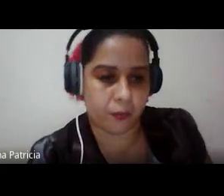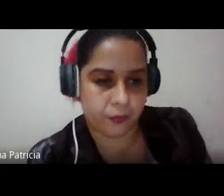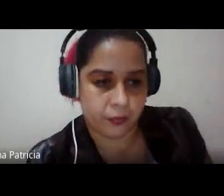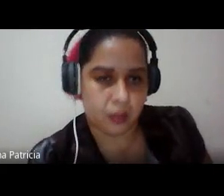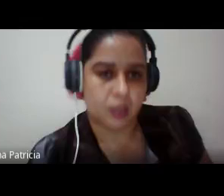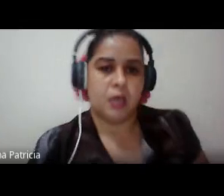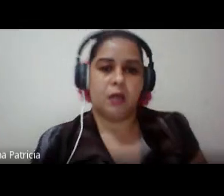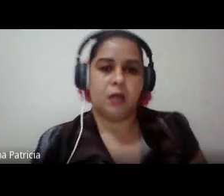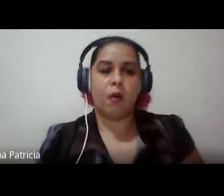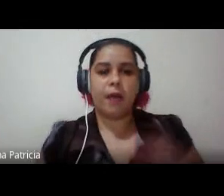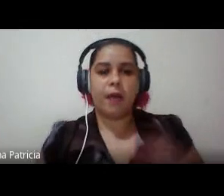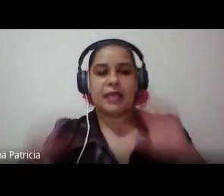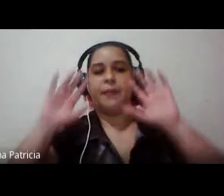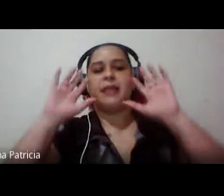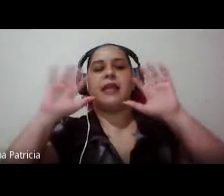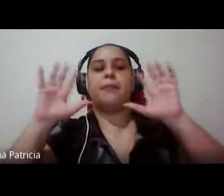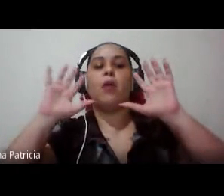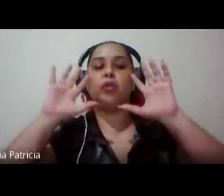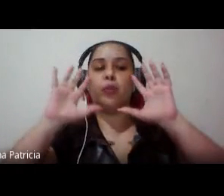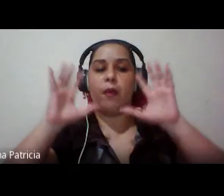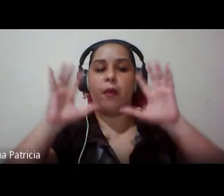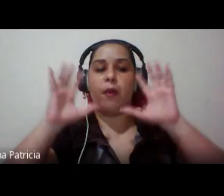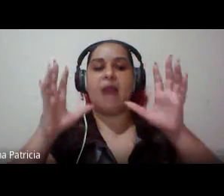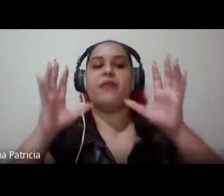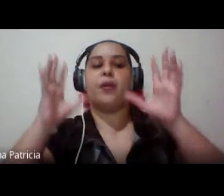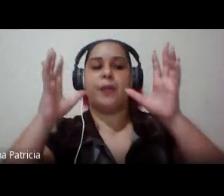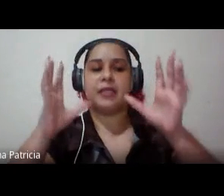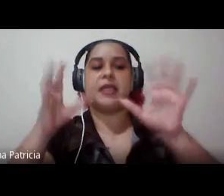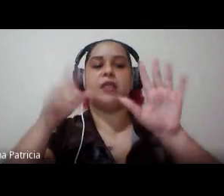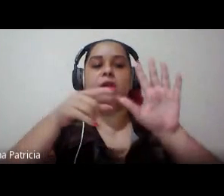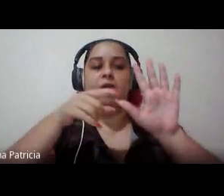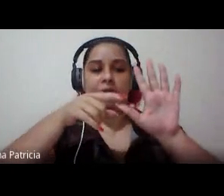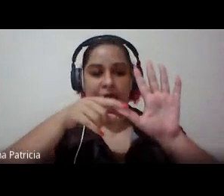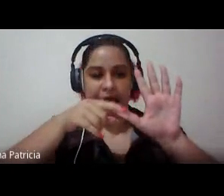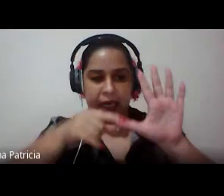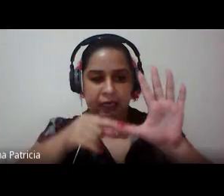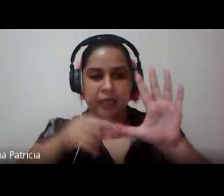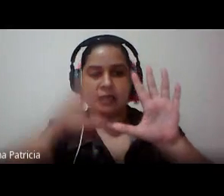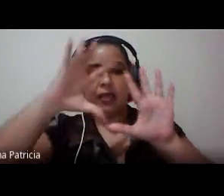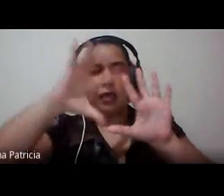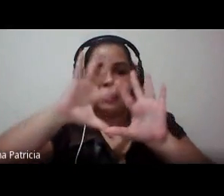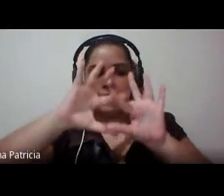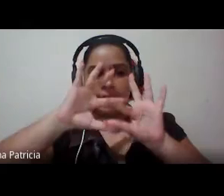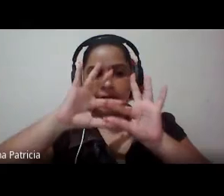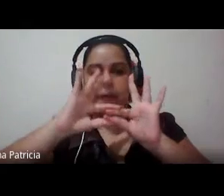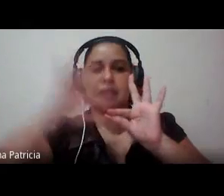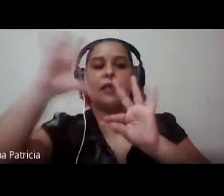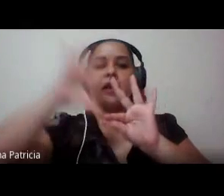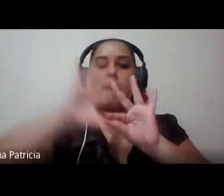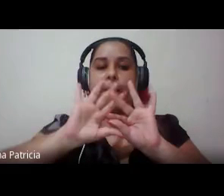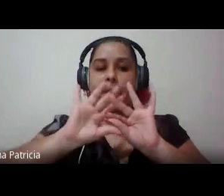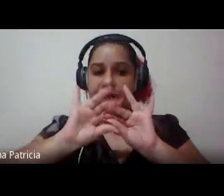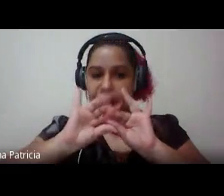visoespacial. Então, comecem a pensar assim, para eu construir uma palavra, eu preciso de letras,